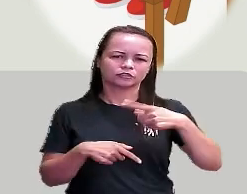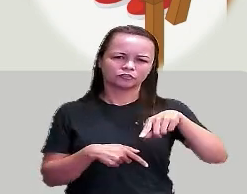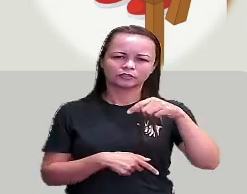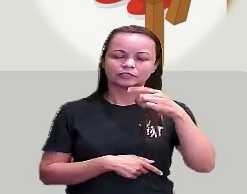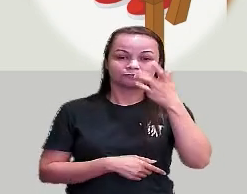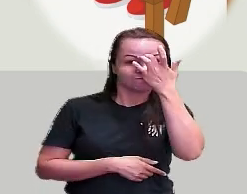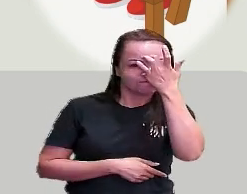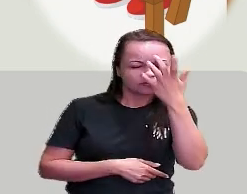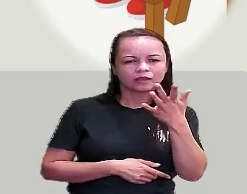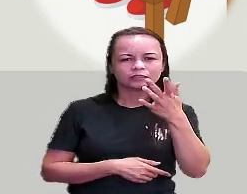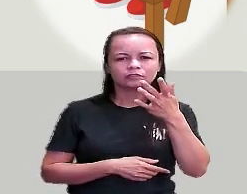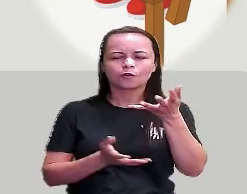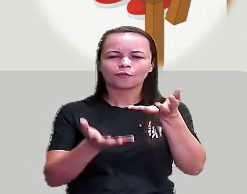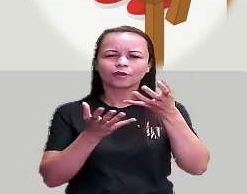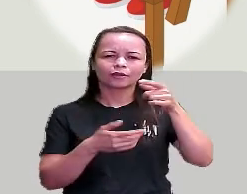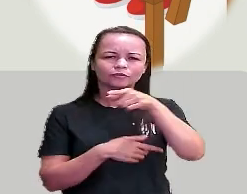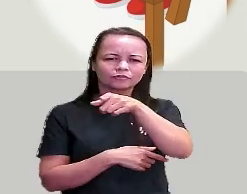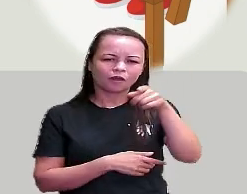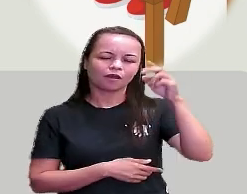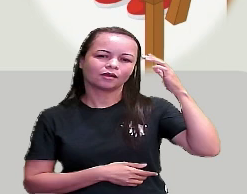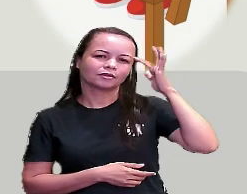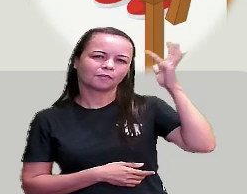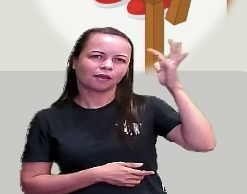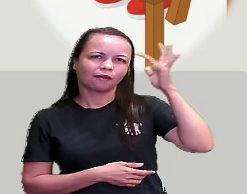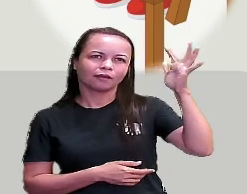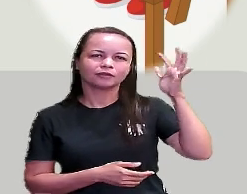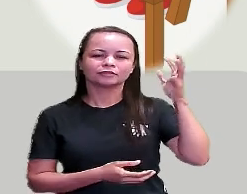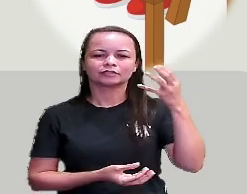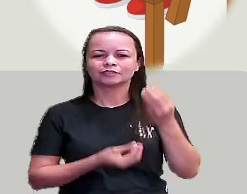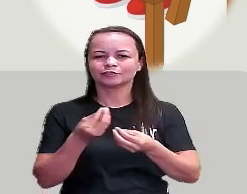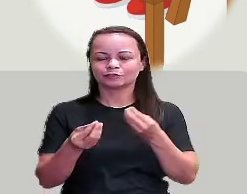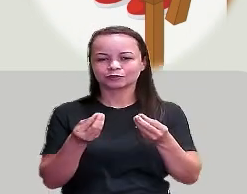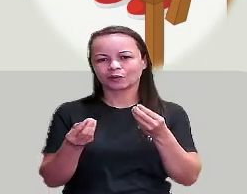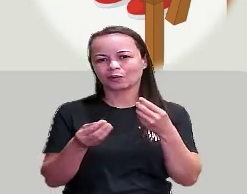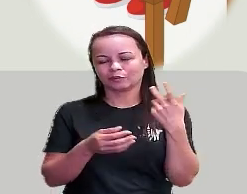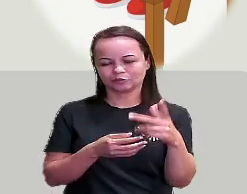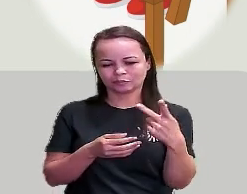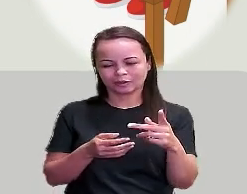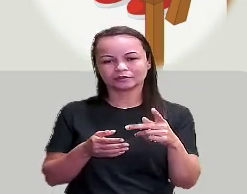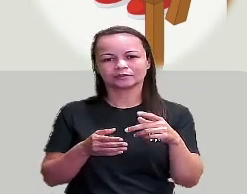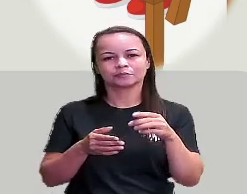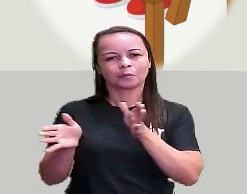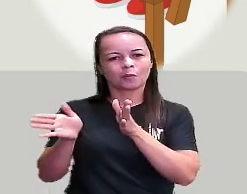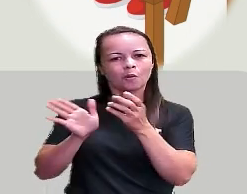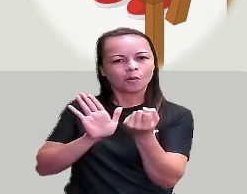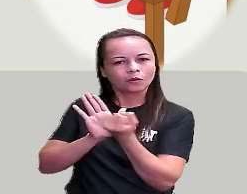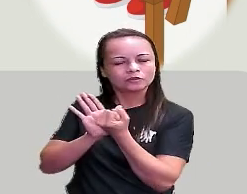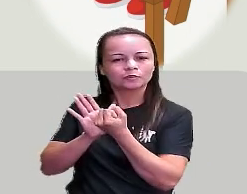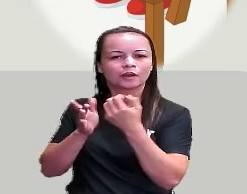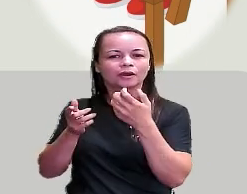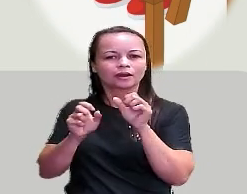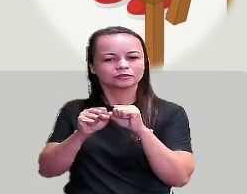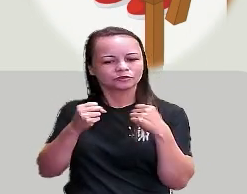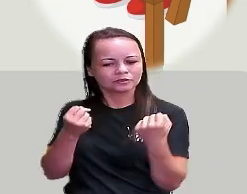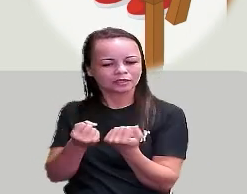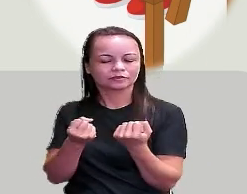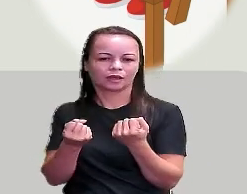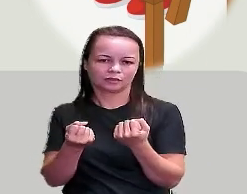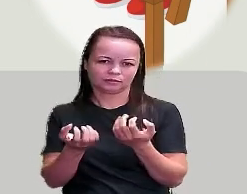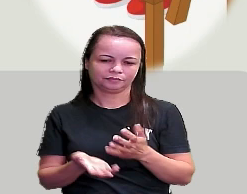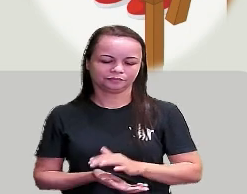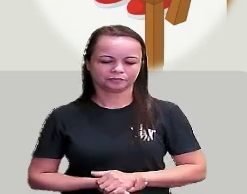quero que você reflita a importância dos patrimônios históricos para a sociedade, o que ele vai trazer, o que ele vai revelar para